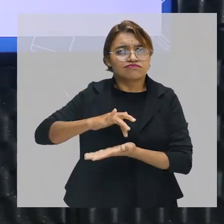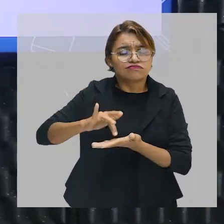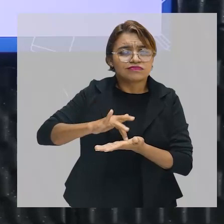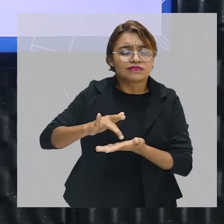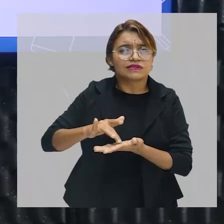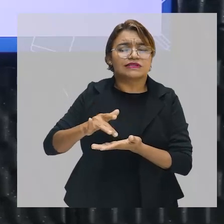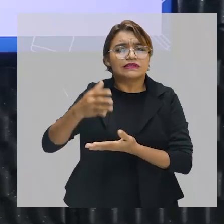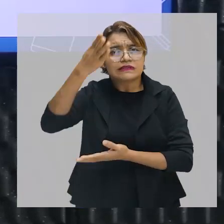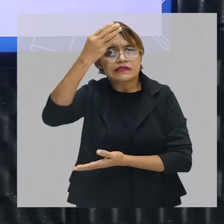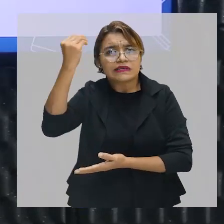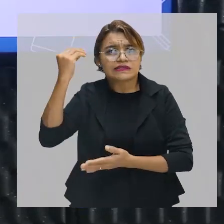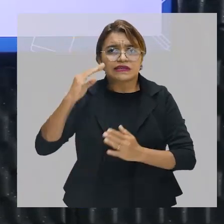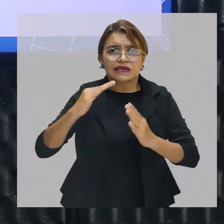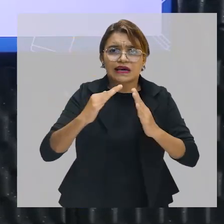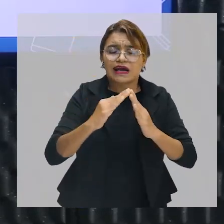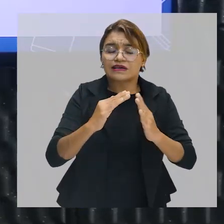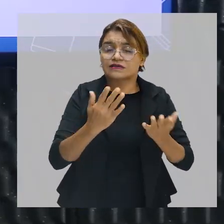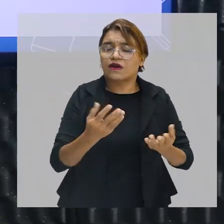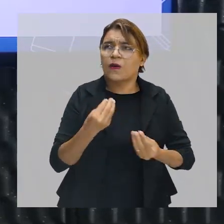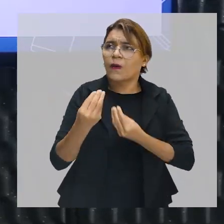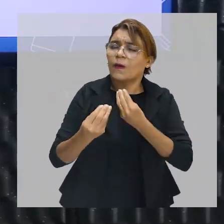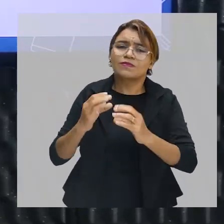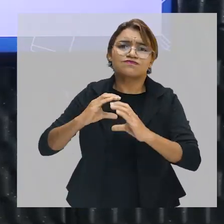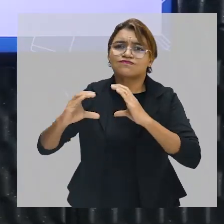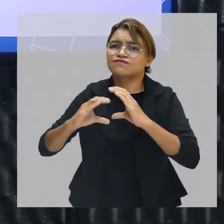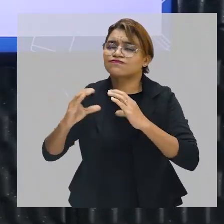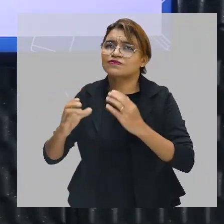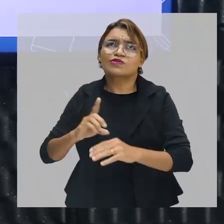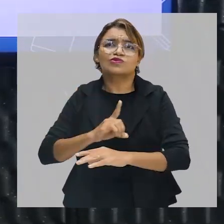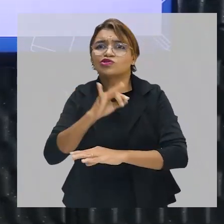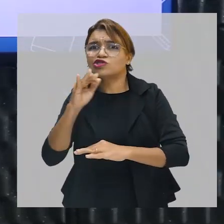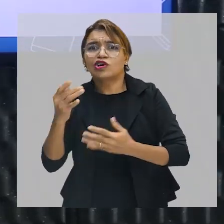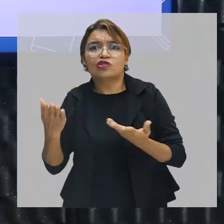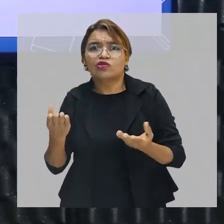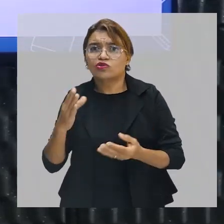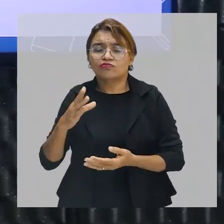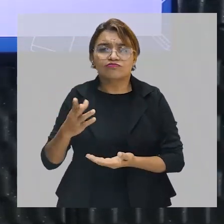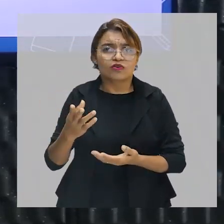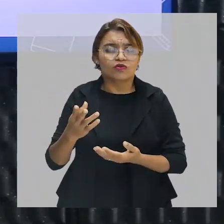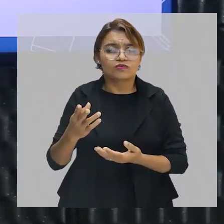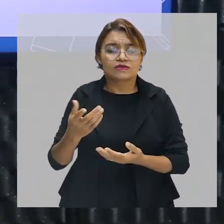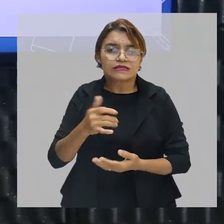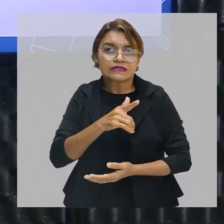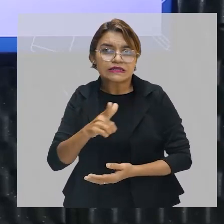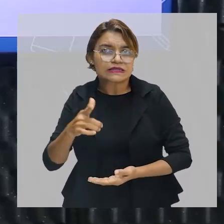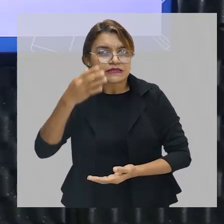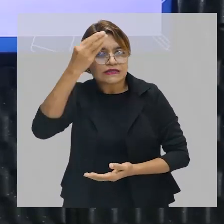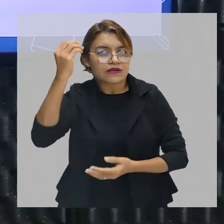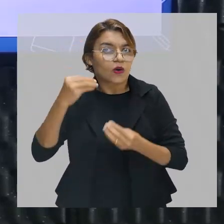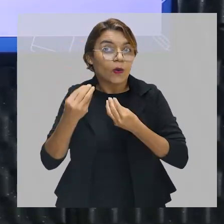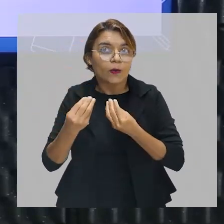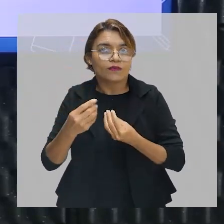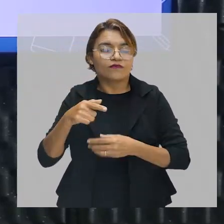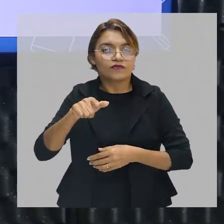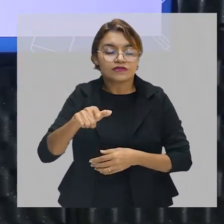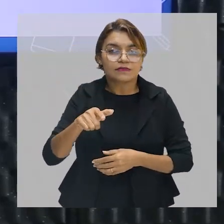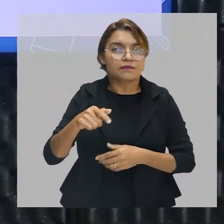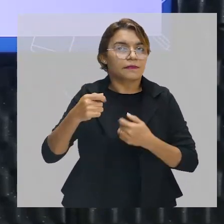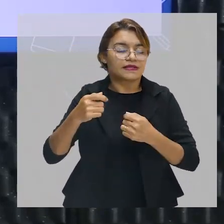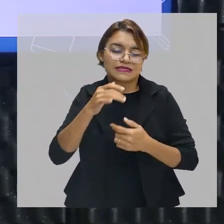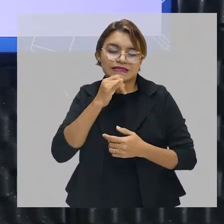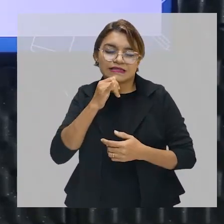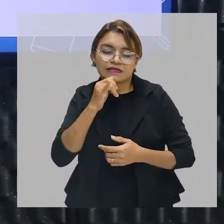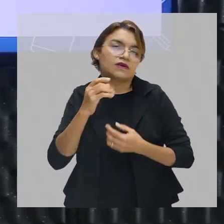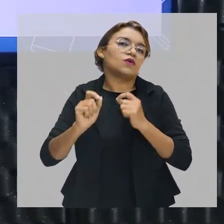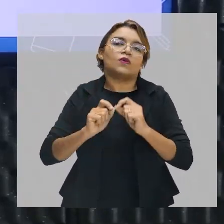passar o dia? Como é que eu vou me comunicar sem o meu celular? Então, é algo que já faz parte da sua rotina, que já faz